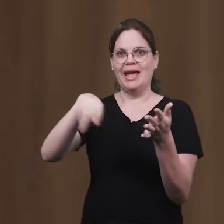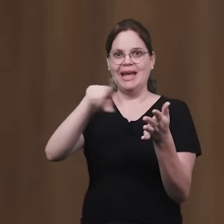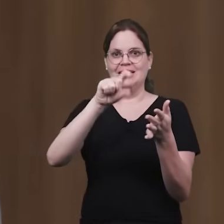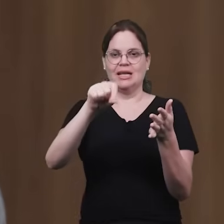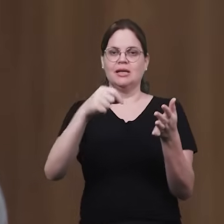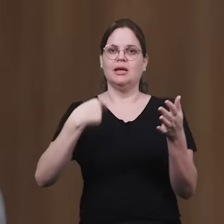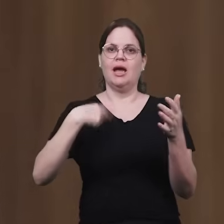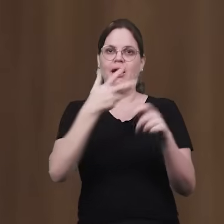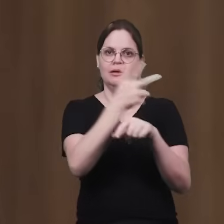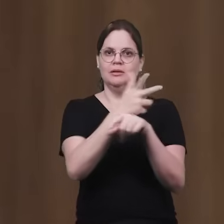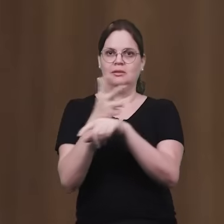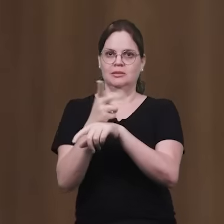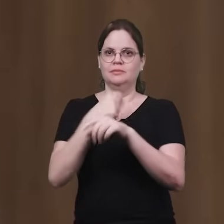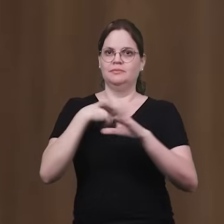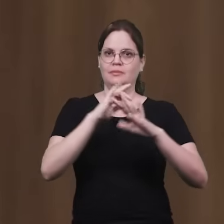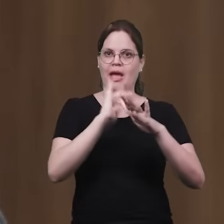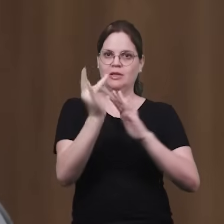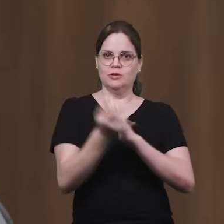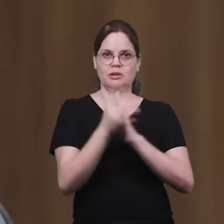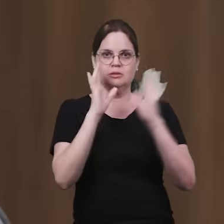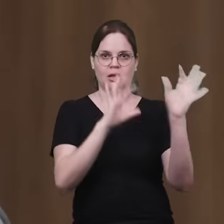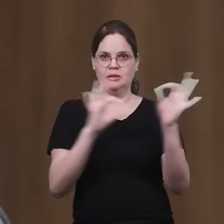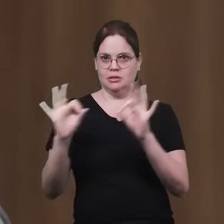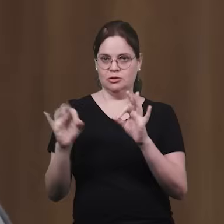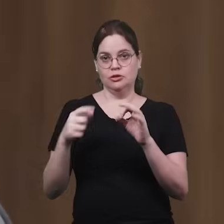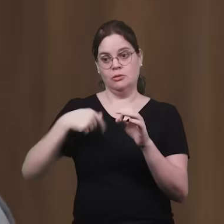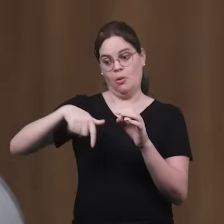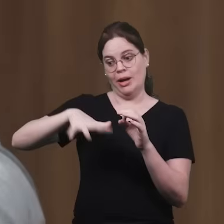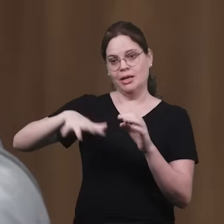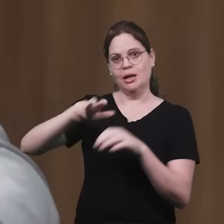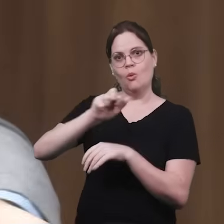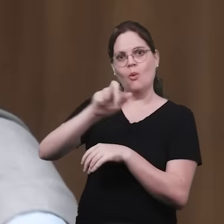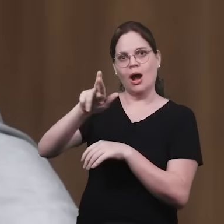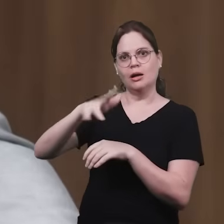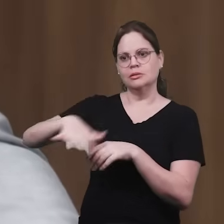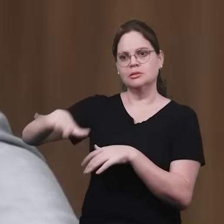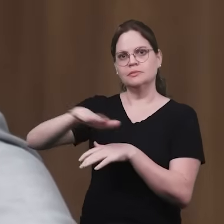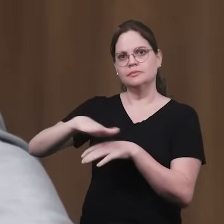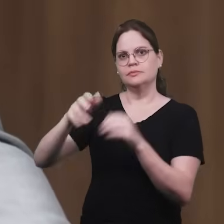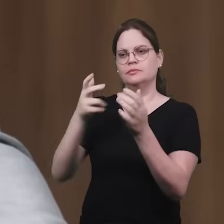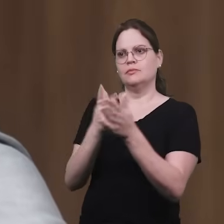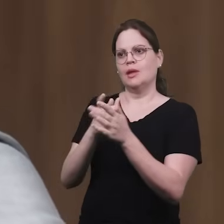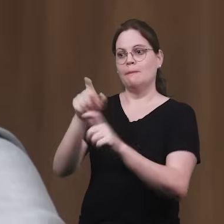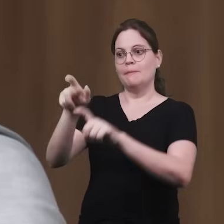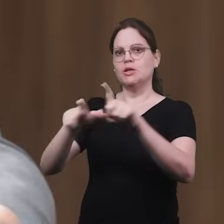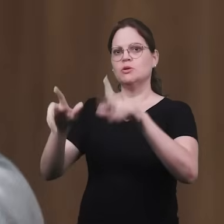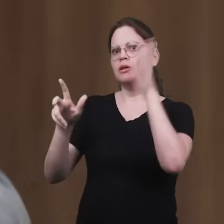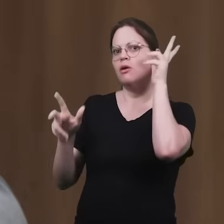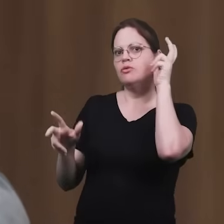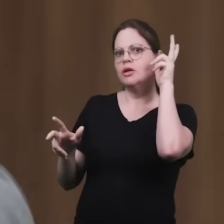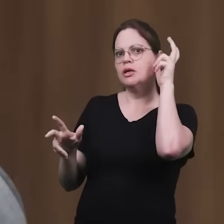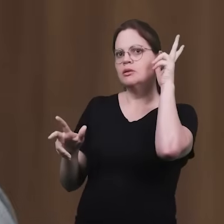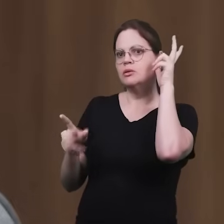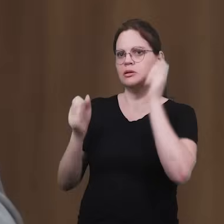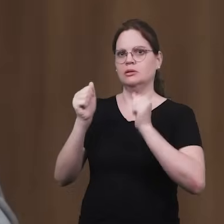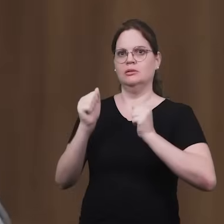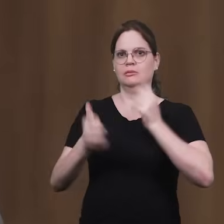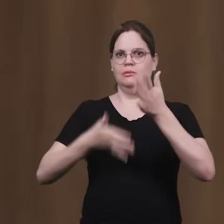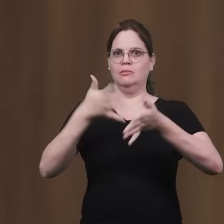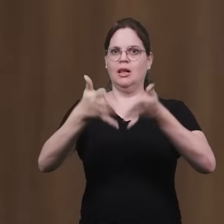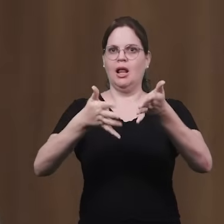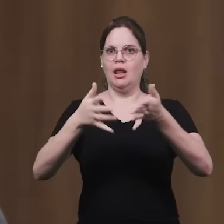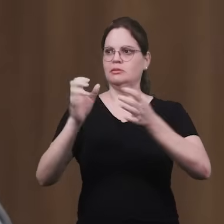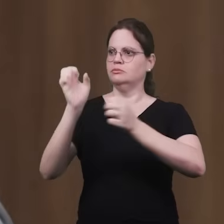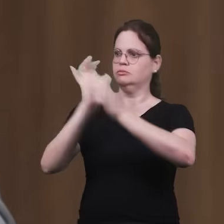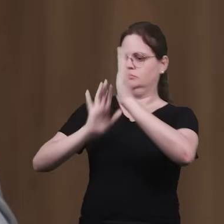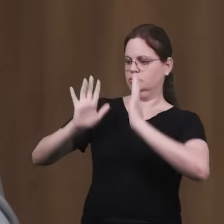meios digitais pelos quais você assiste essa programação. E o receptor é quem está do outro lado ouvindo e recebendo essa mensagem. Então isso é uma